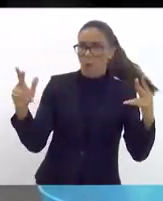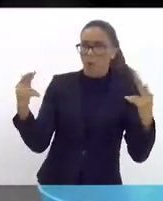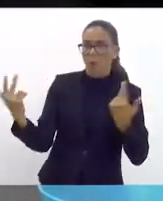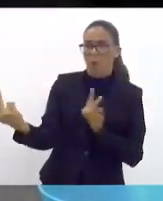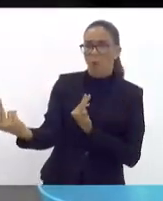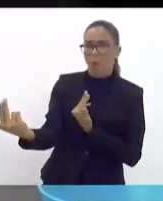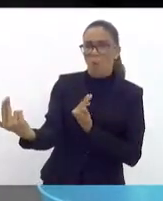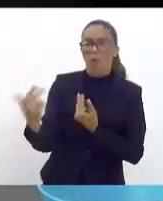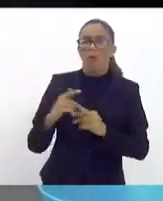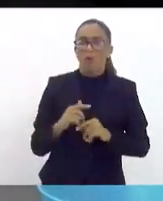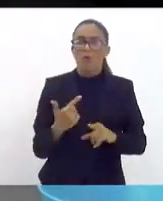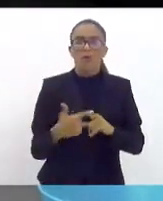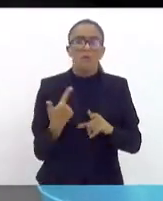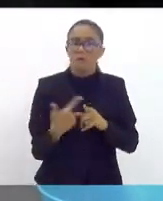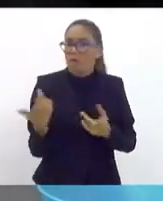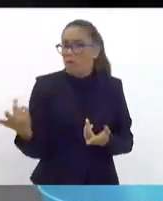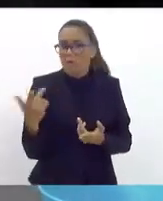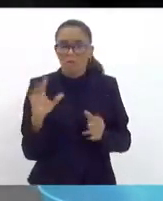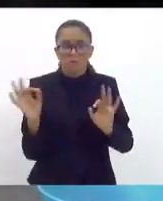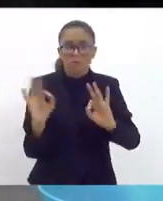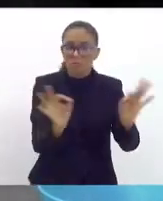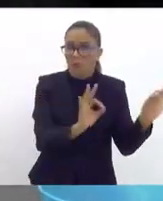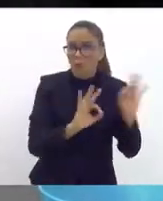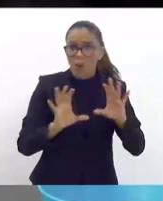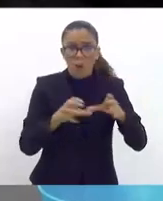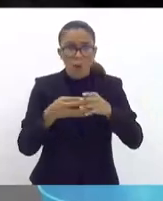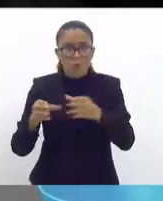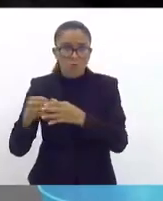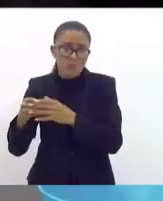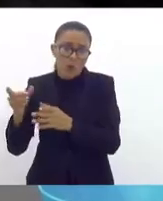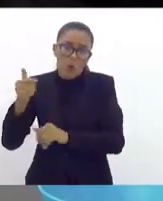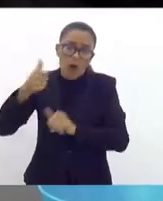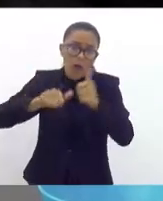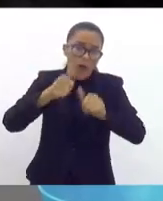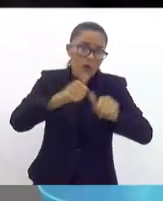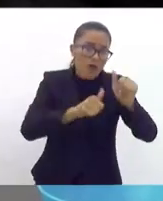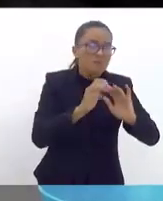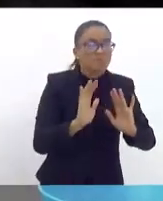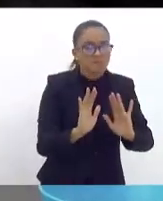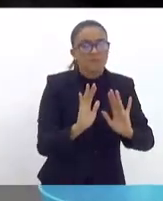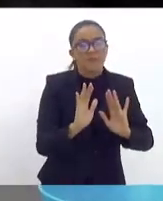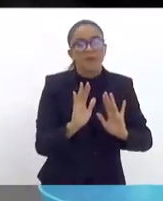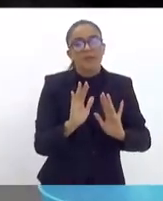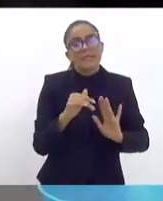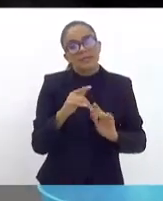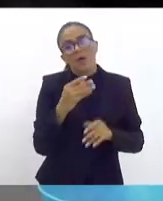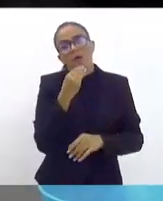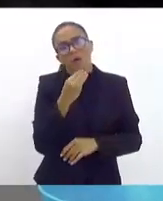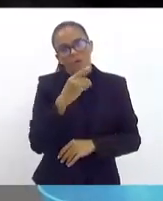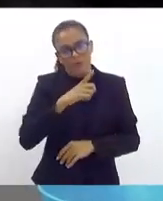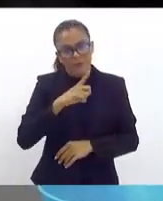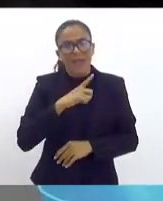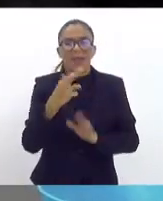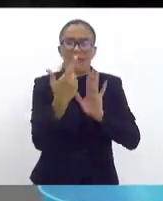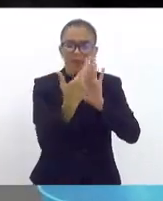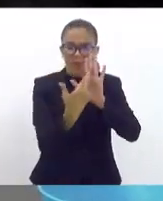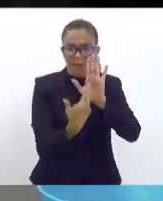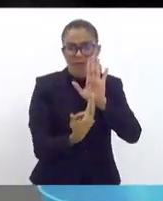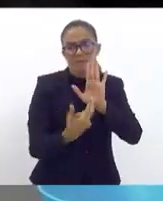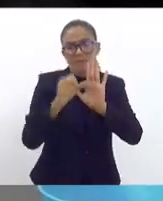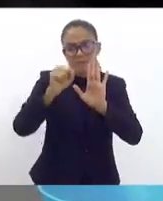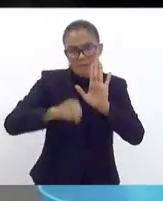porque tava aí não tinha sido apreciado por nenhuma comissão então é lógico que aqui tem sim um regramento